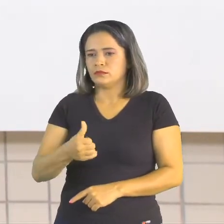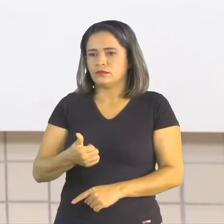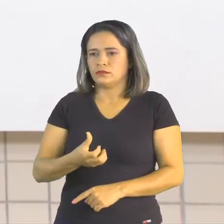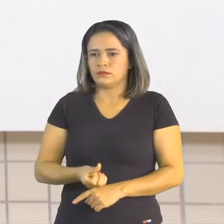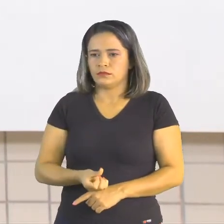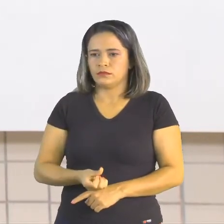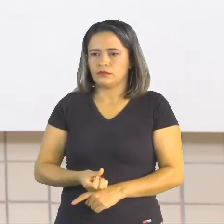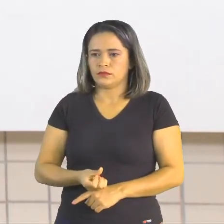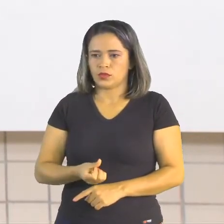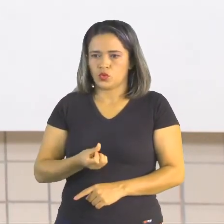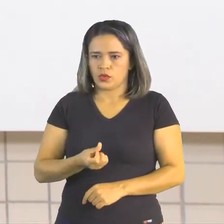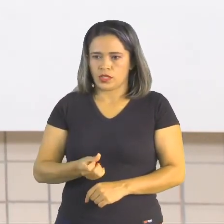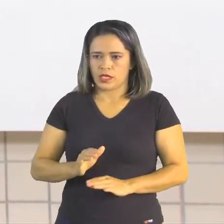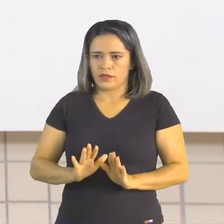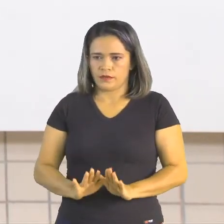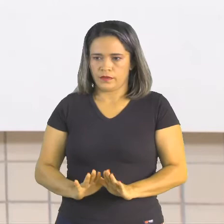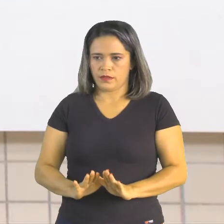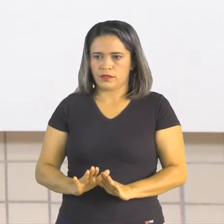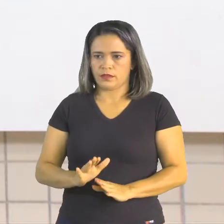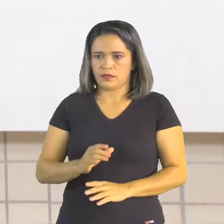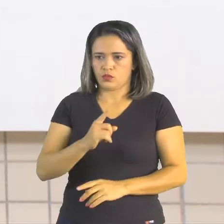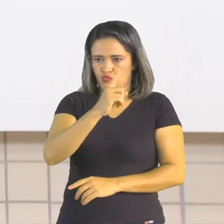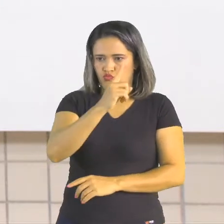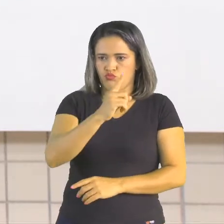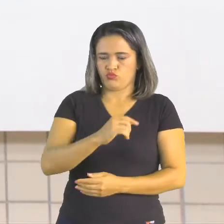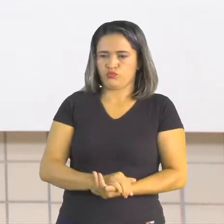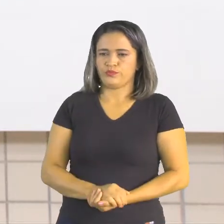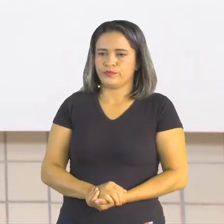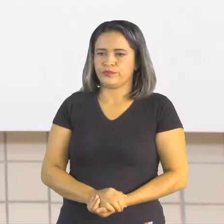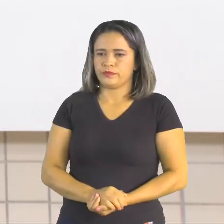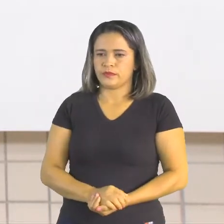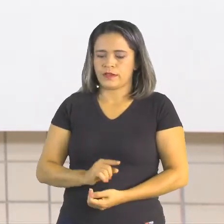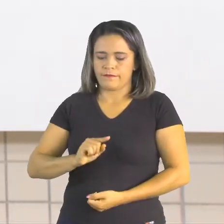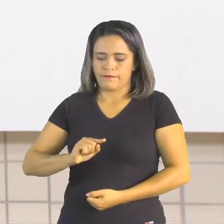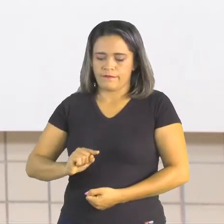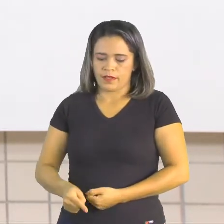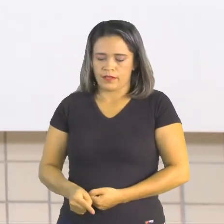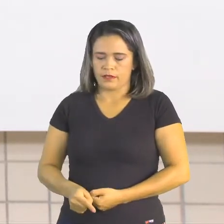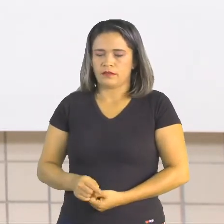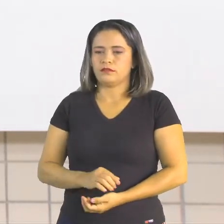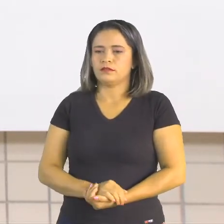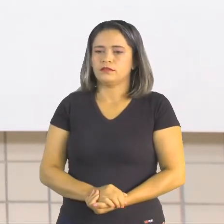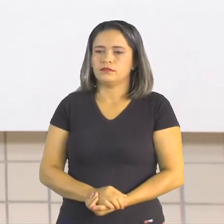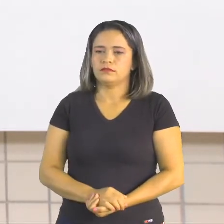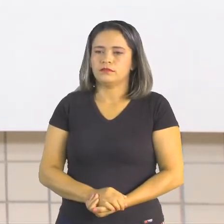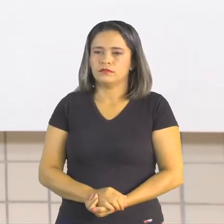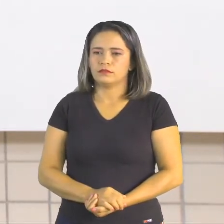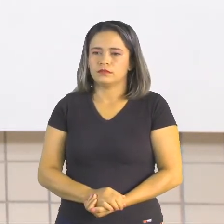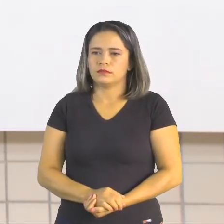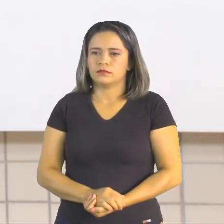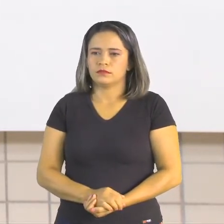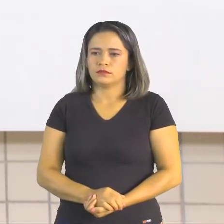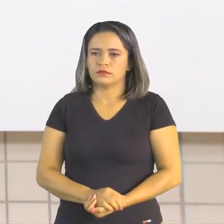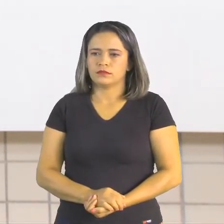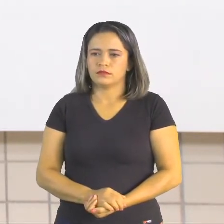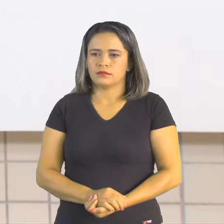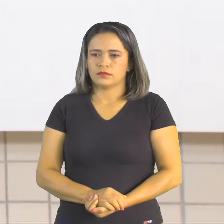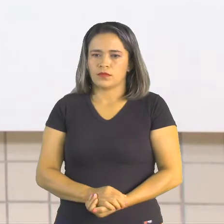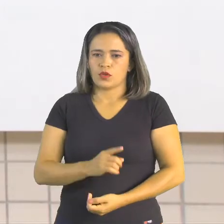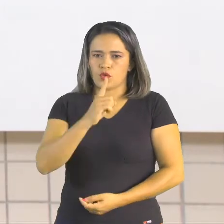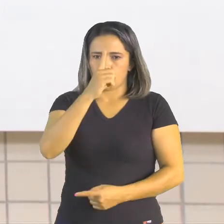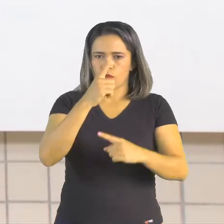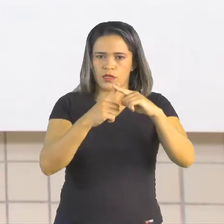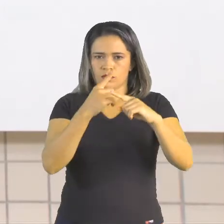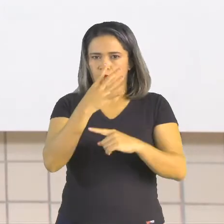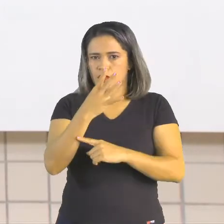16. Fica o 6, então, vai 1. A nossa vírgula continua. 1 mais